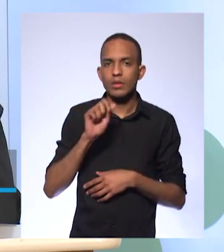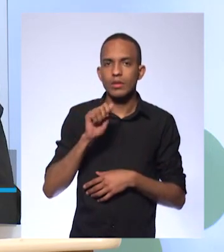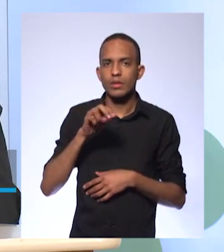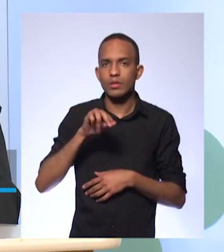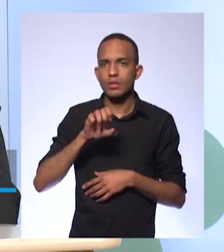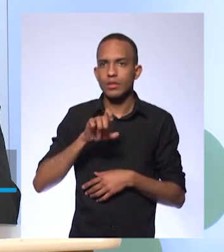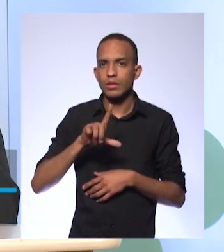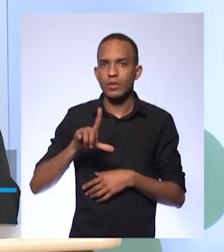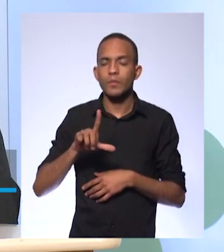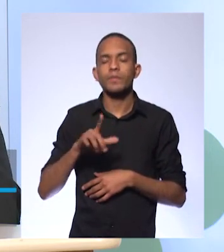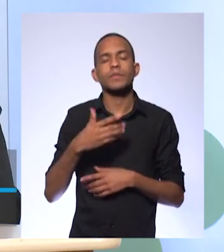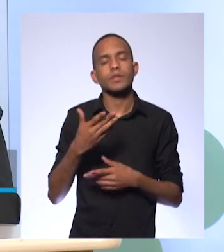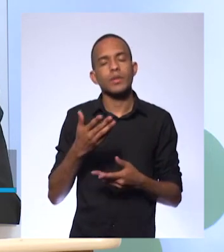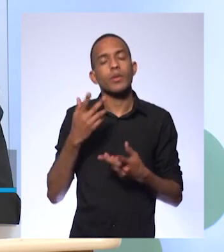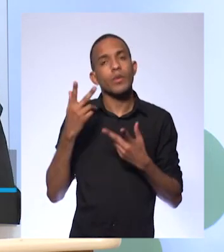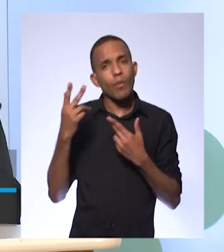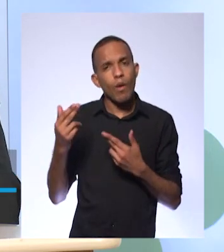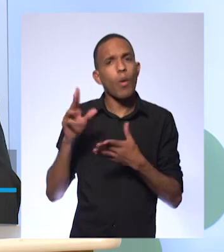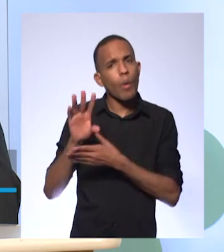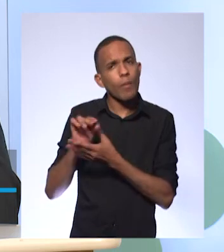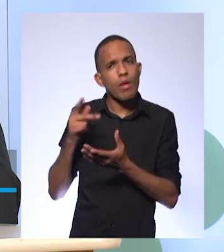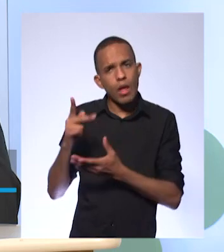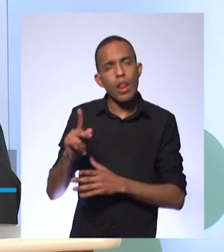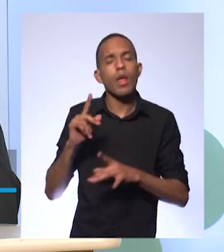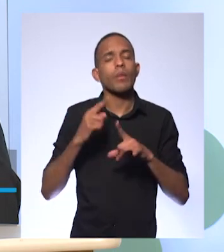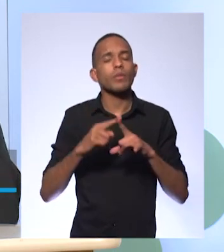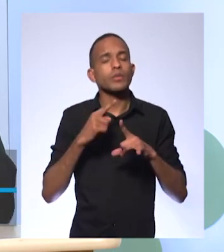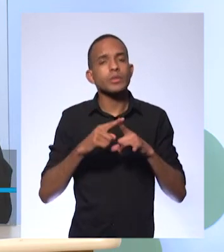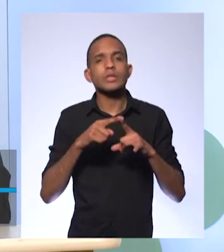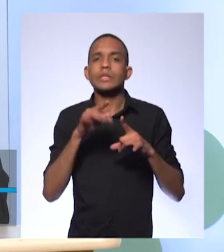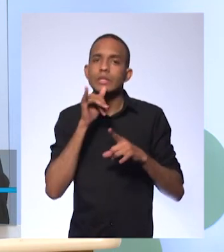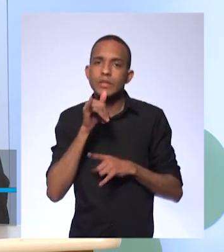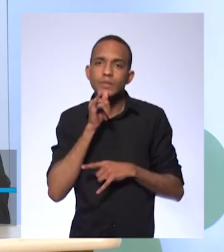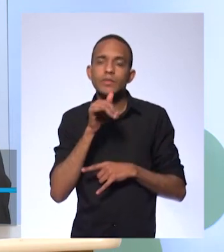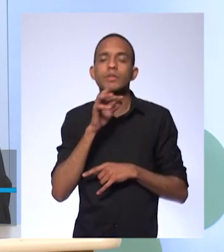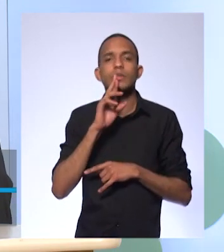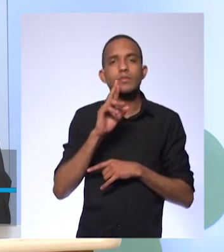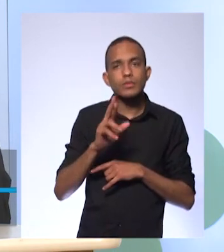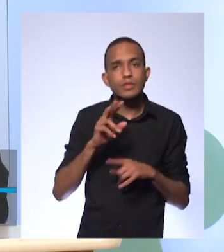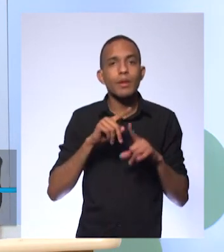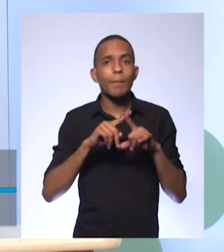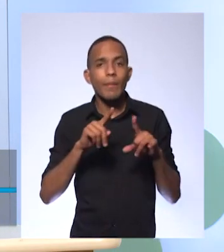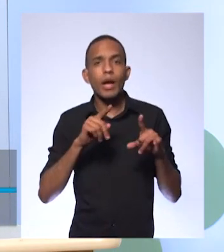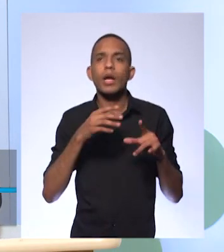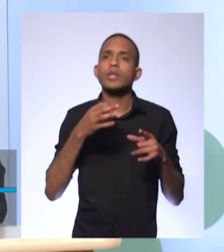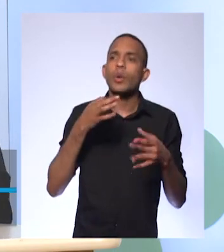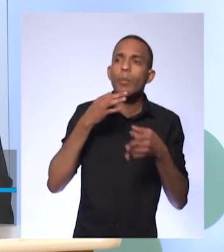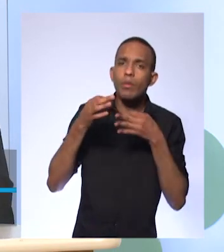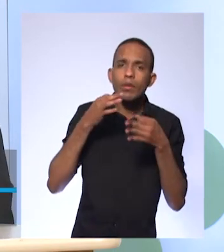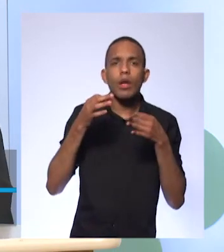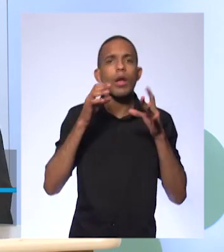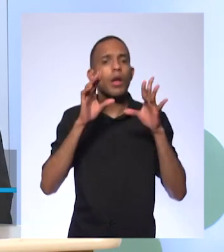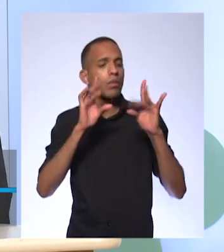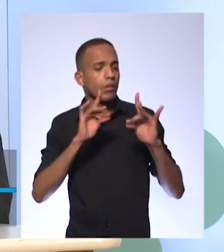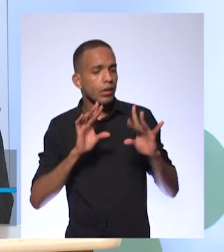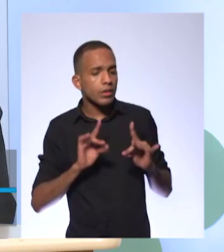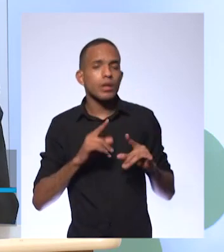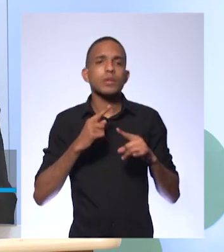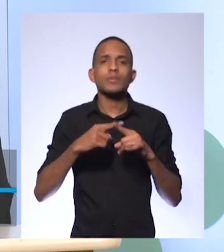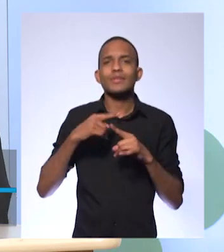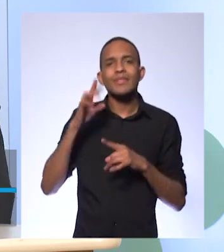Então, façam como o Daniel. Coloquem as suas respostas, mas argumentem, né, para ficar